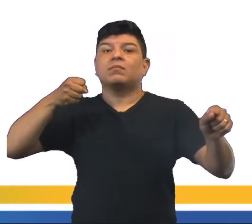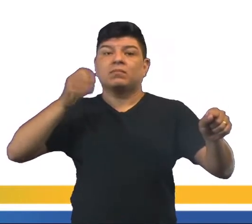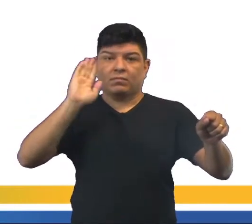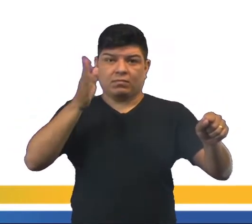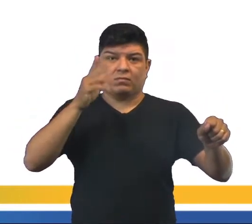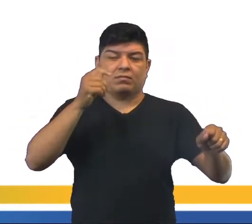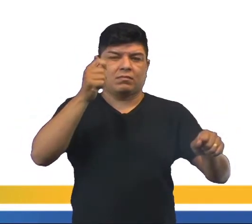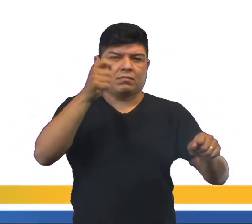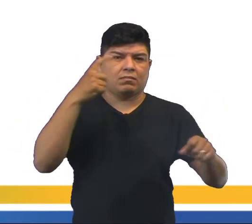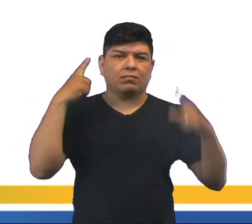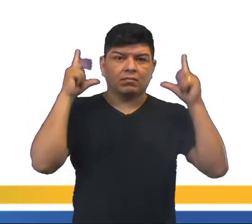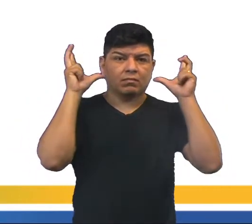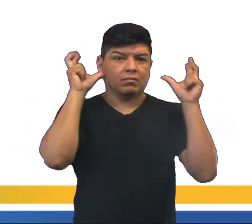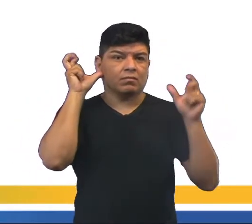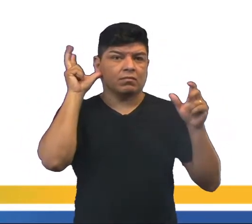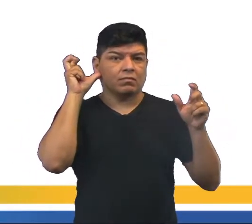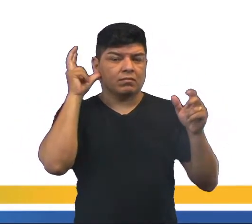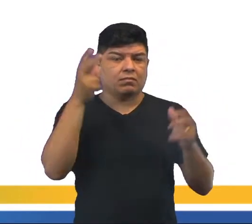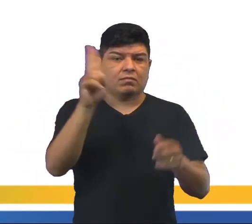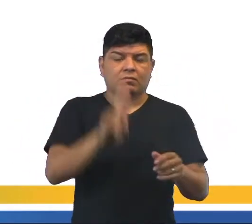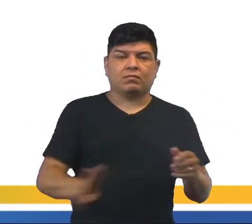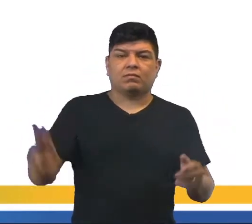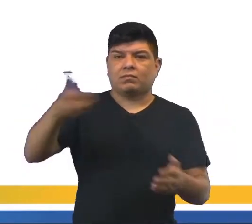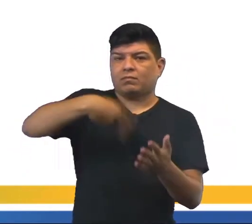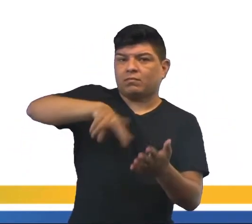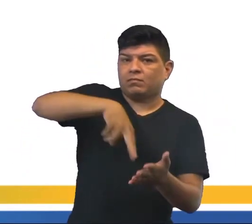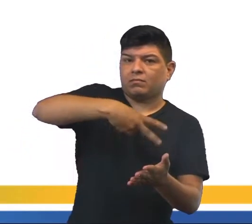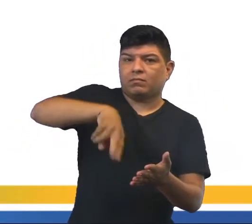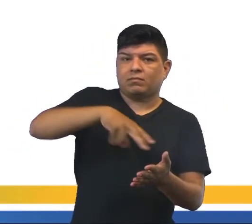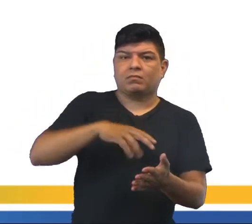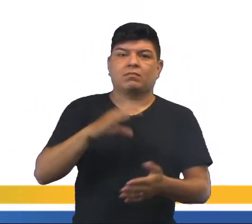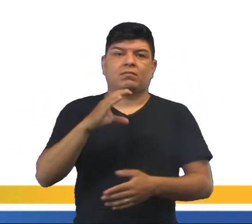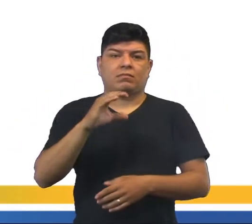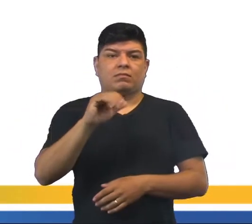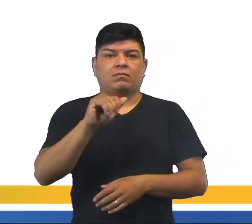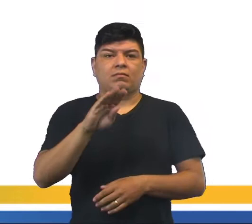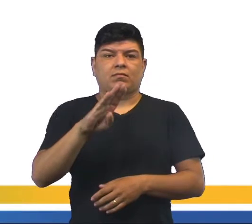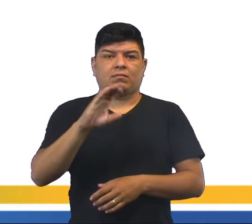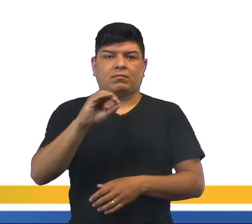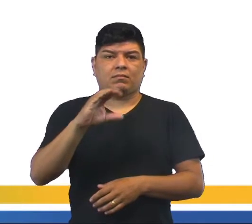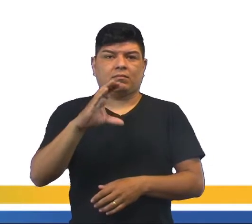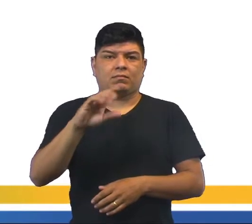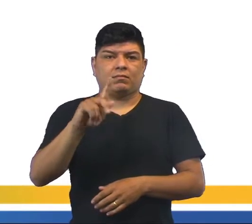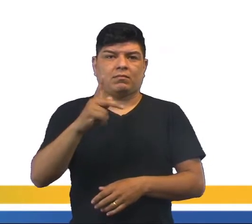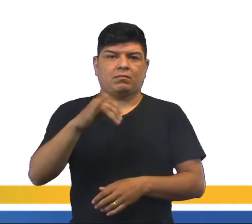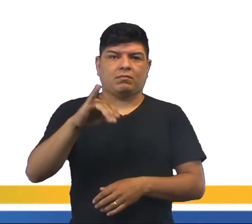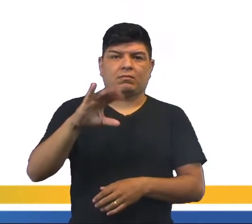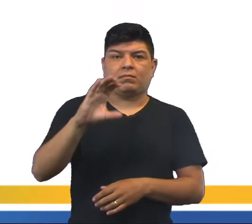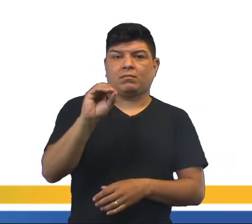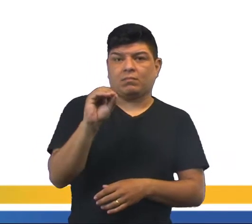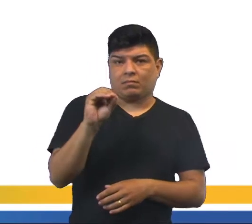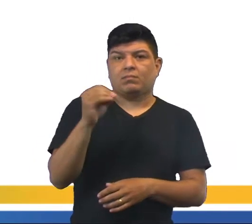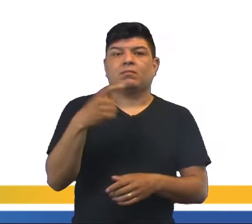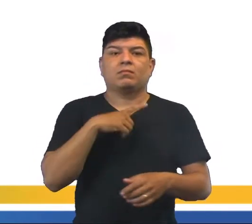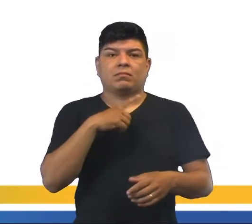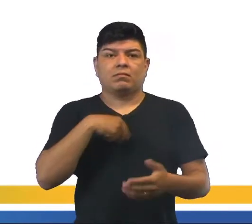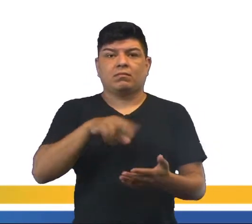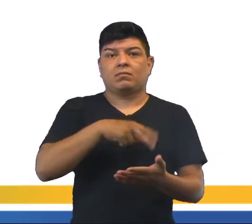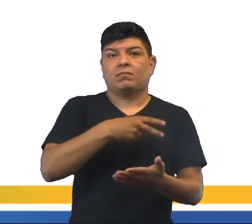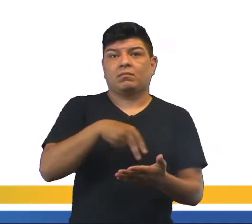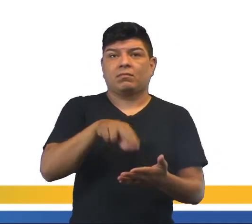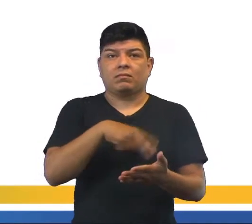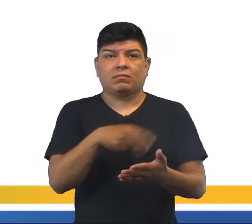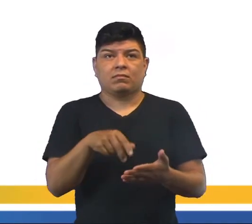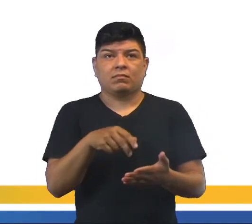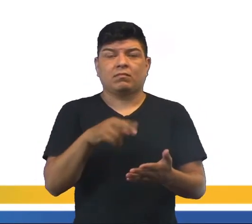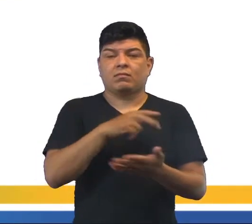estalo, usado pelos dançarinos. O caboclinho, ela possui coreografias típicas e mais conhecidas são